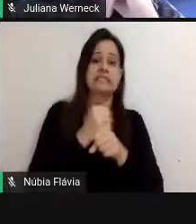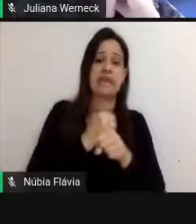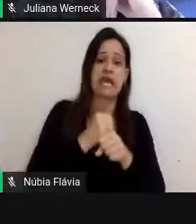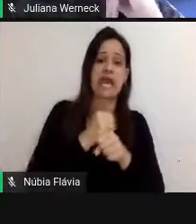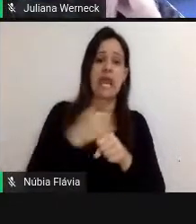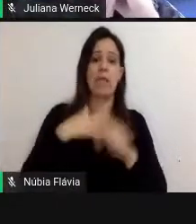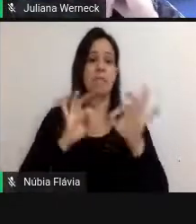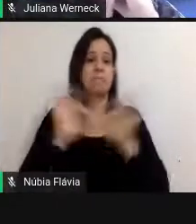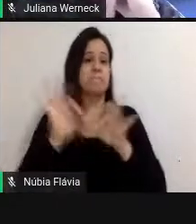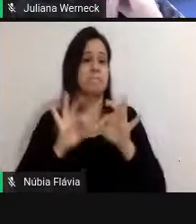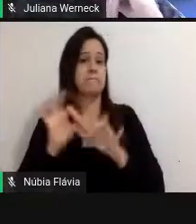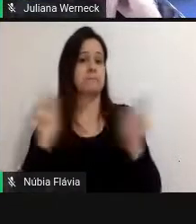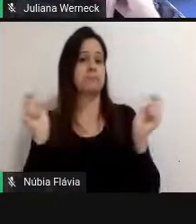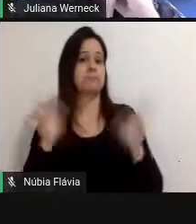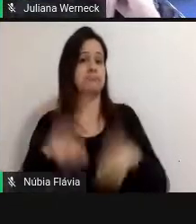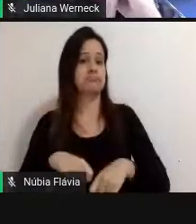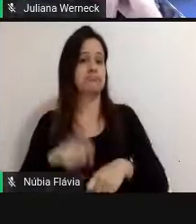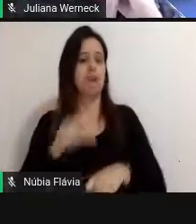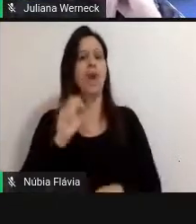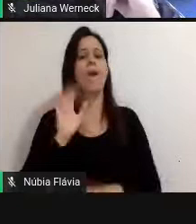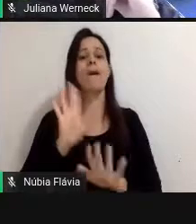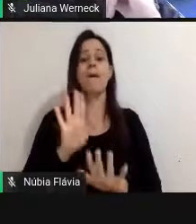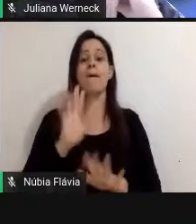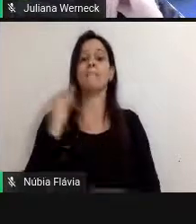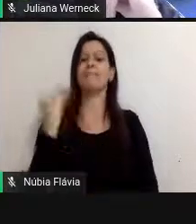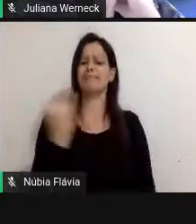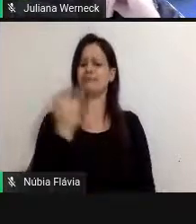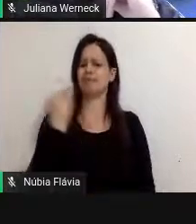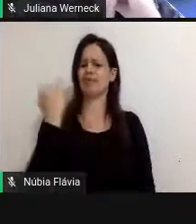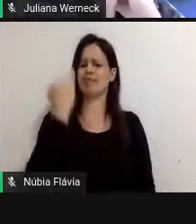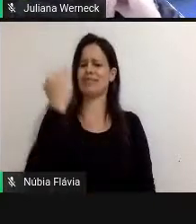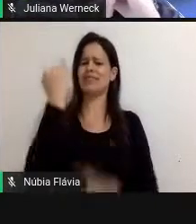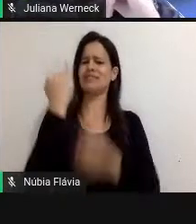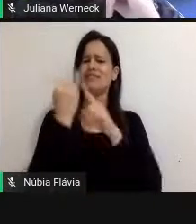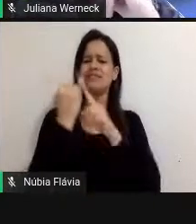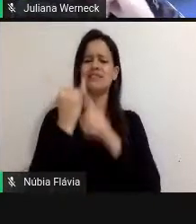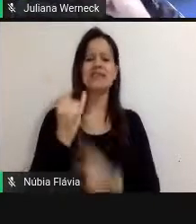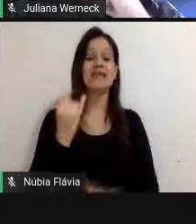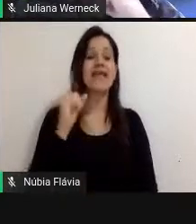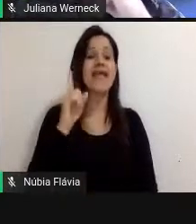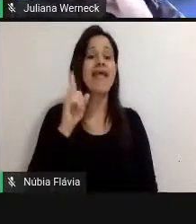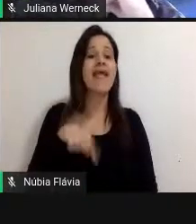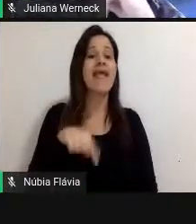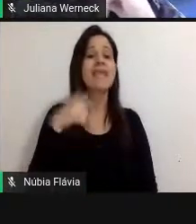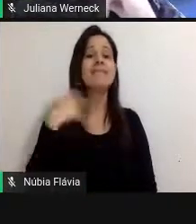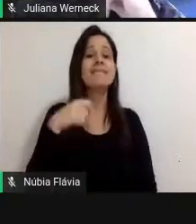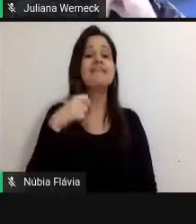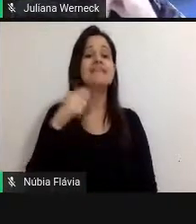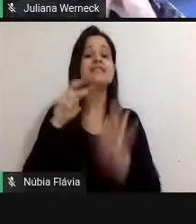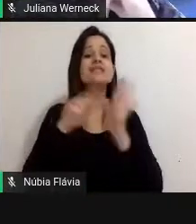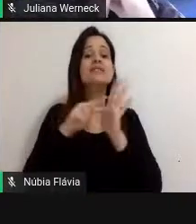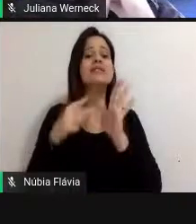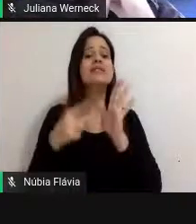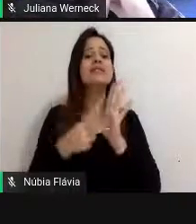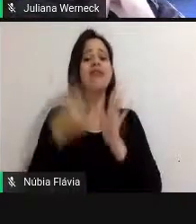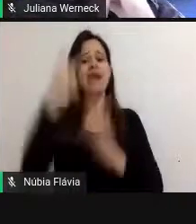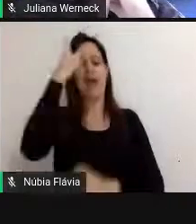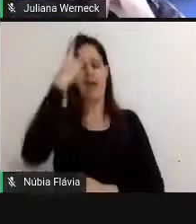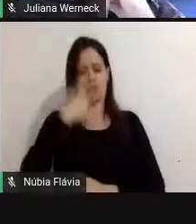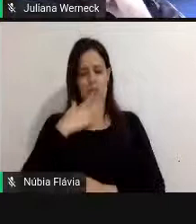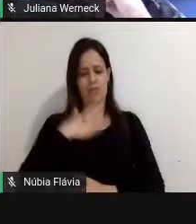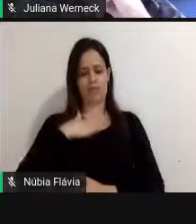tudo mais. Tem que ser relevante, isso é muito importante, gente. A meta tem que ter um significado pessoal